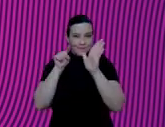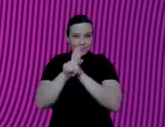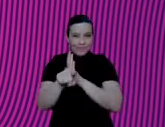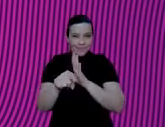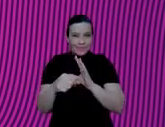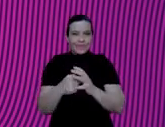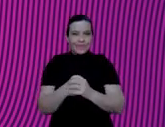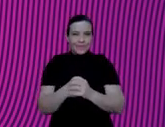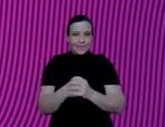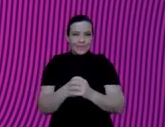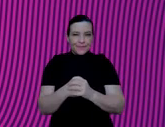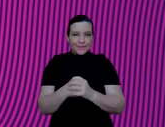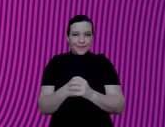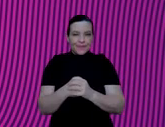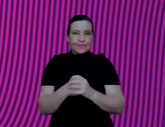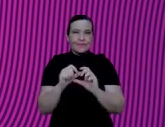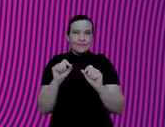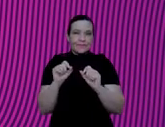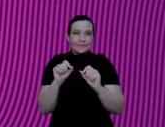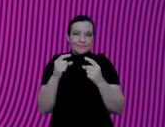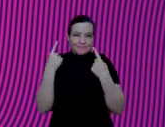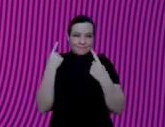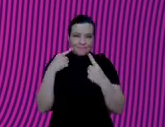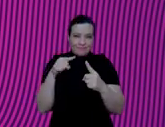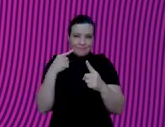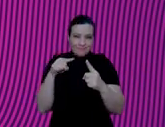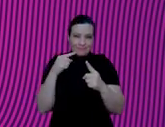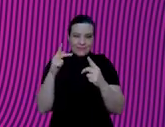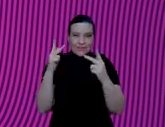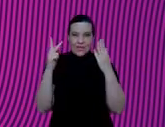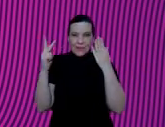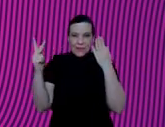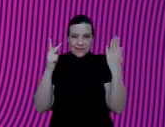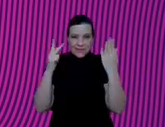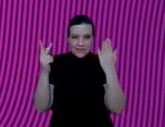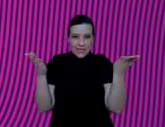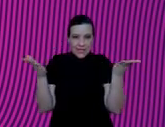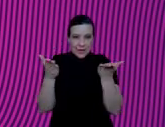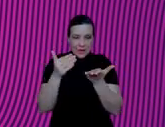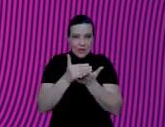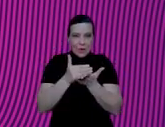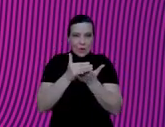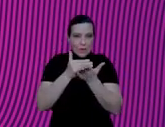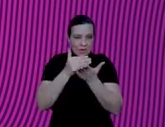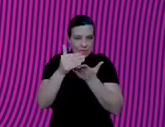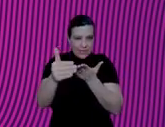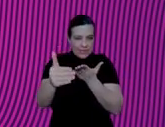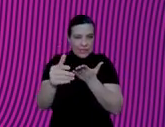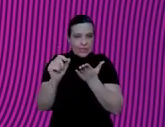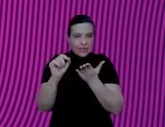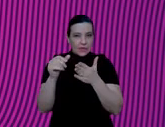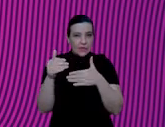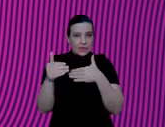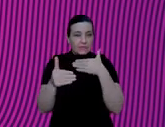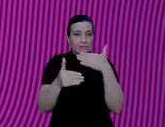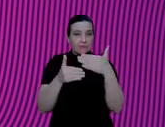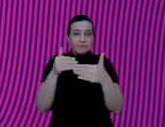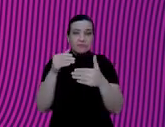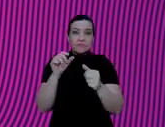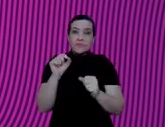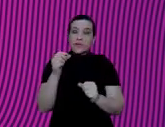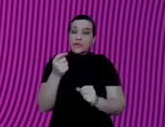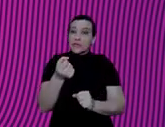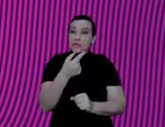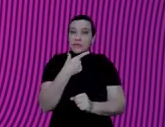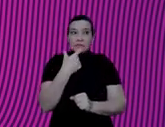dessa autocrítica, né, que a psiquiatria vem começando a fazer a respeito de uma hipervalorização da medicação que se deu aí a